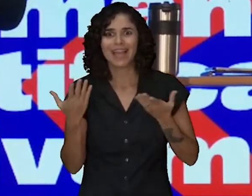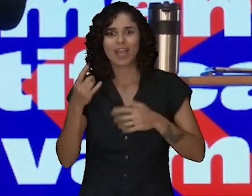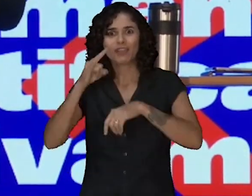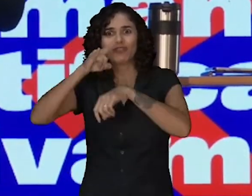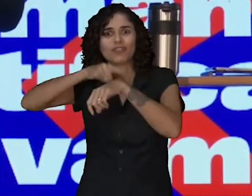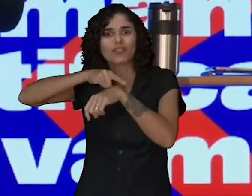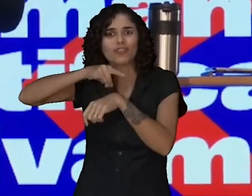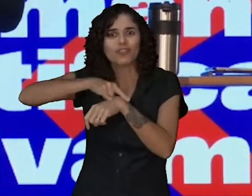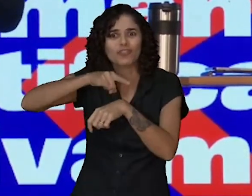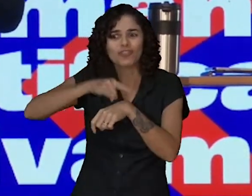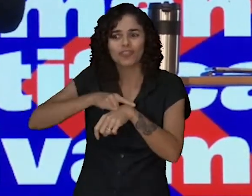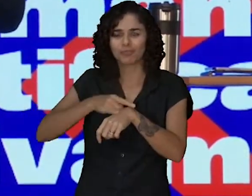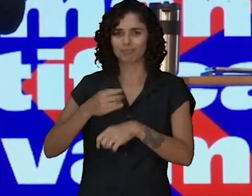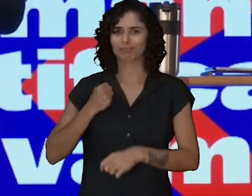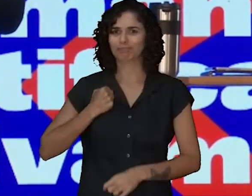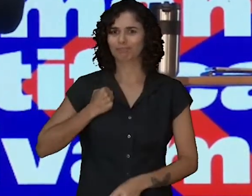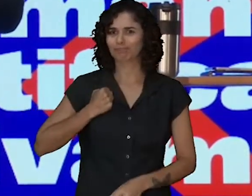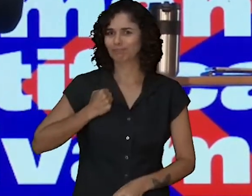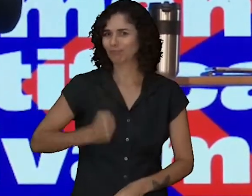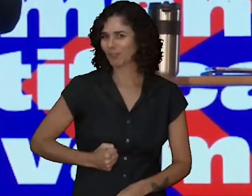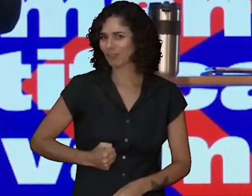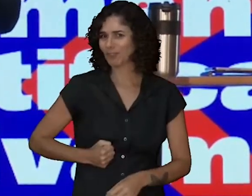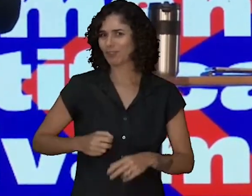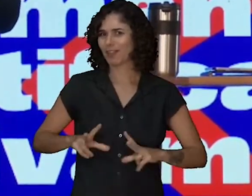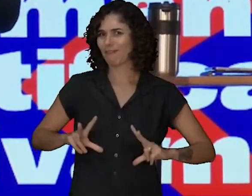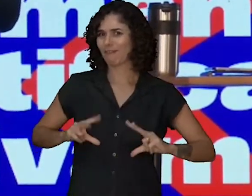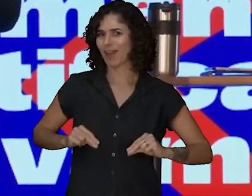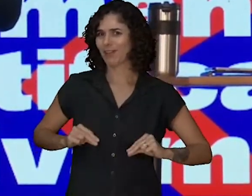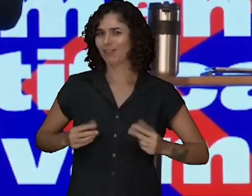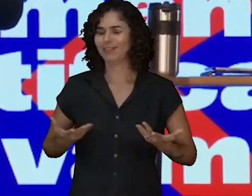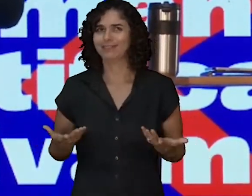Ele faz cheiro ruim toda hora na fralda.